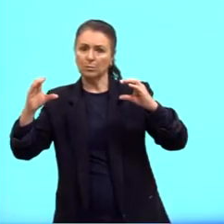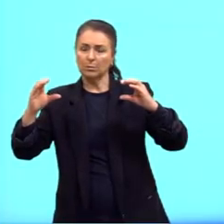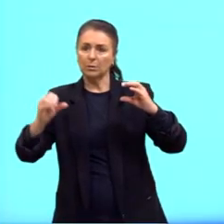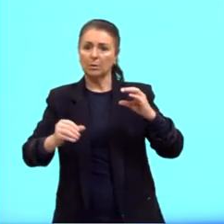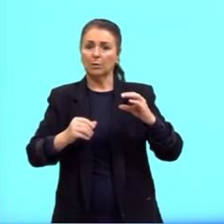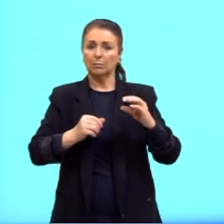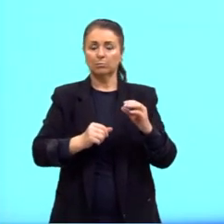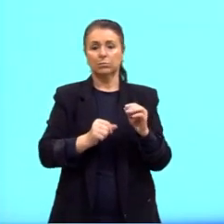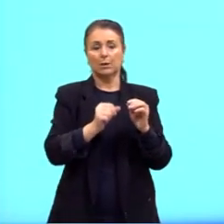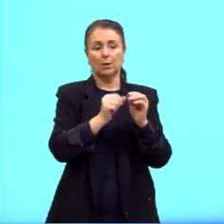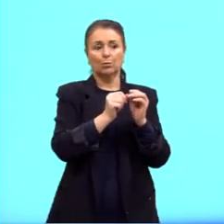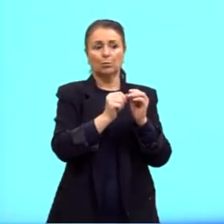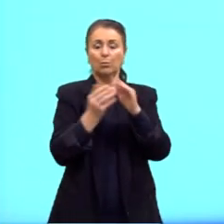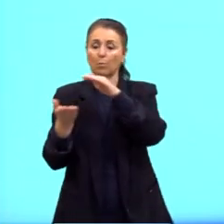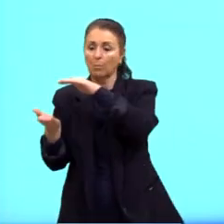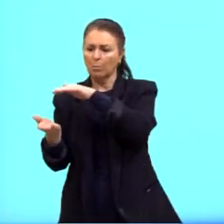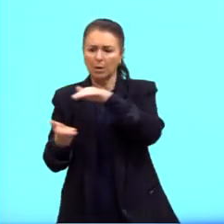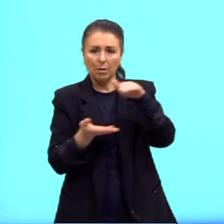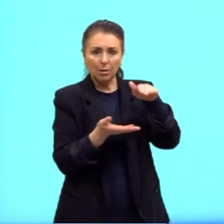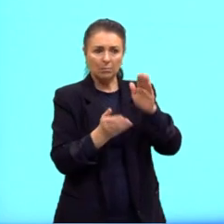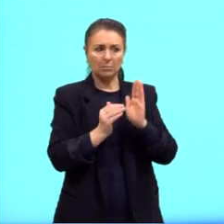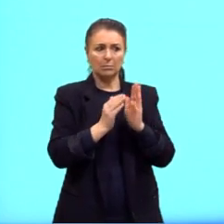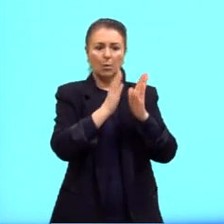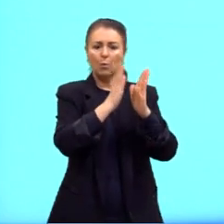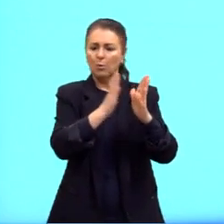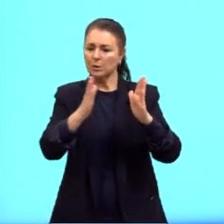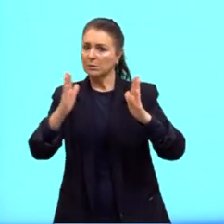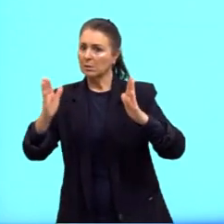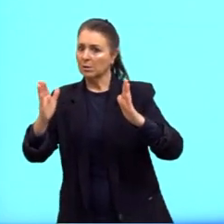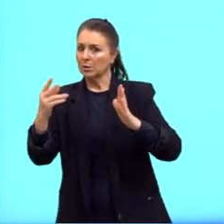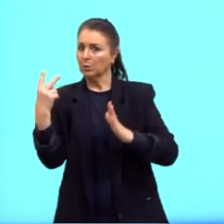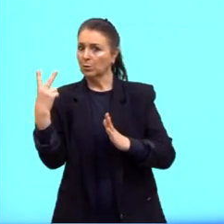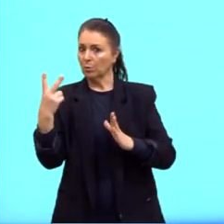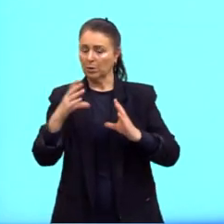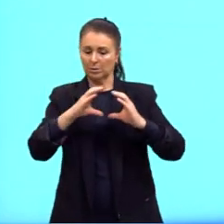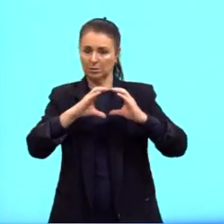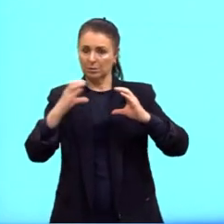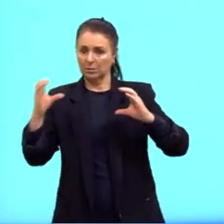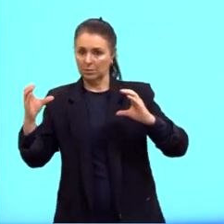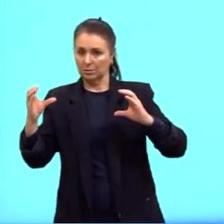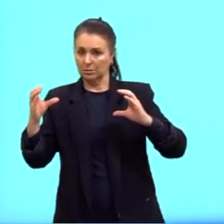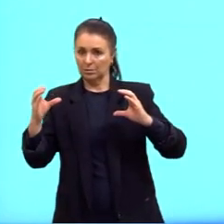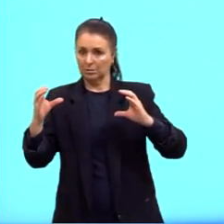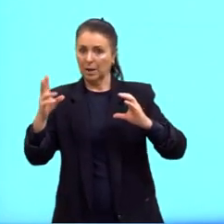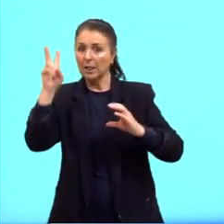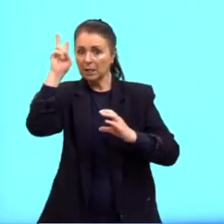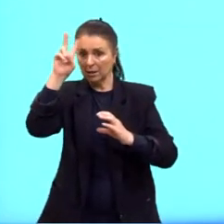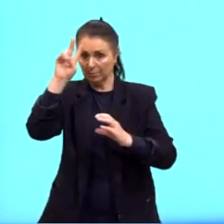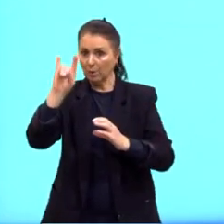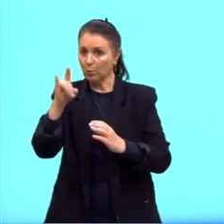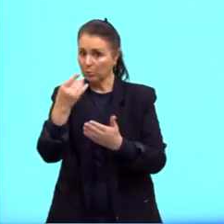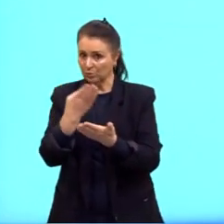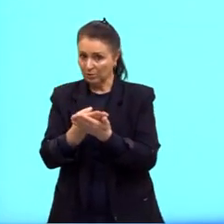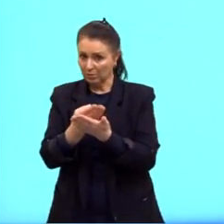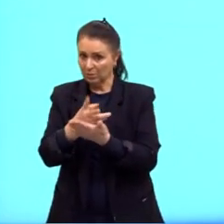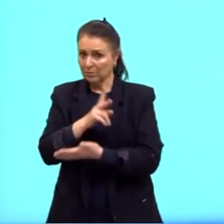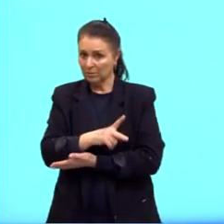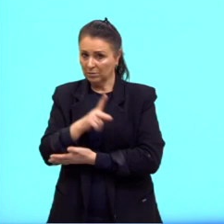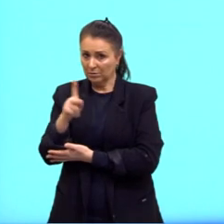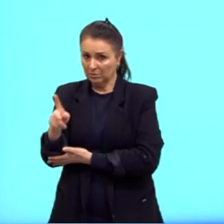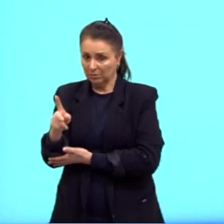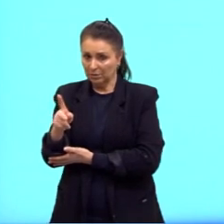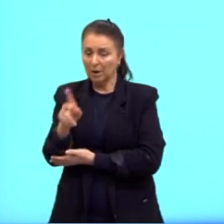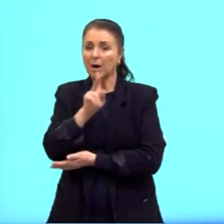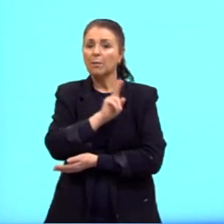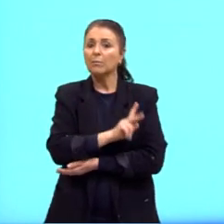aqui Um em paralela e aqui um insere que a gente viu na nossa última aula né eu vejo ele está representado eu